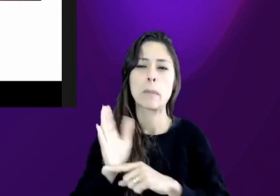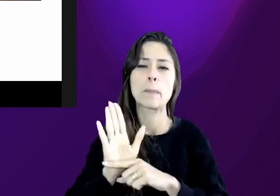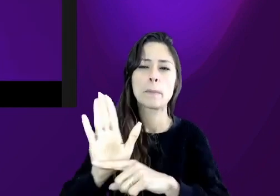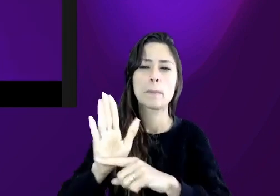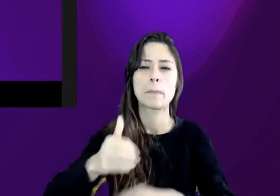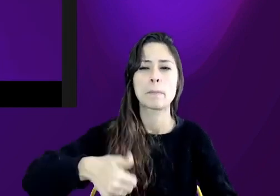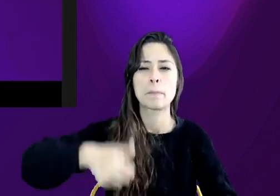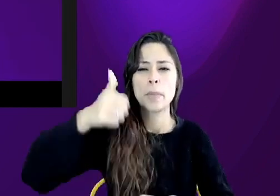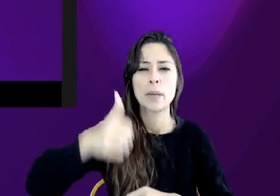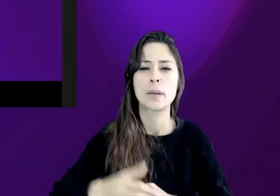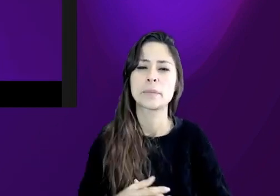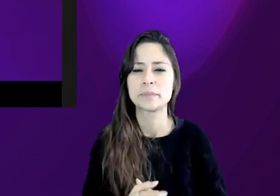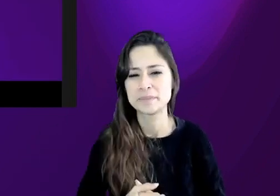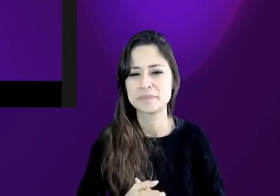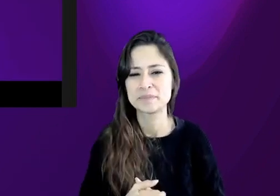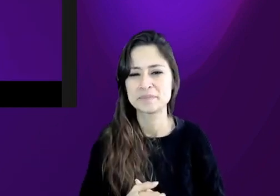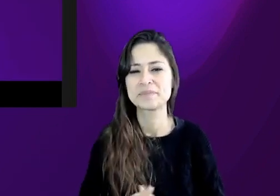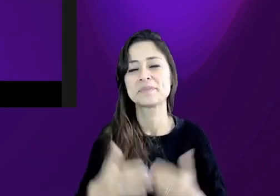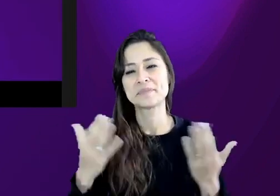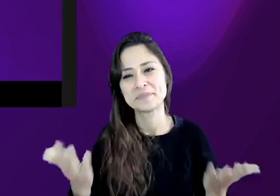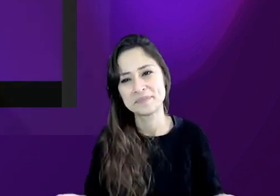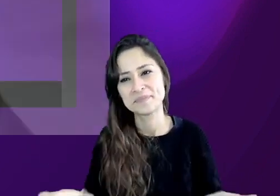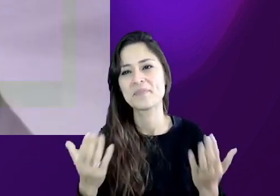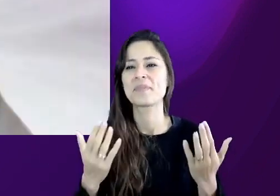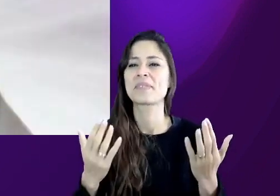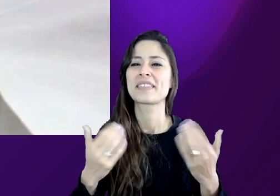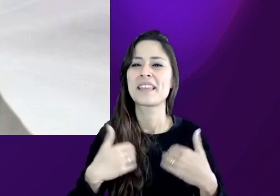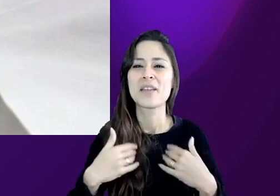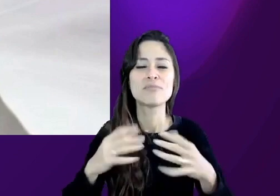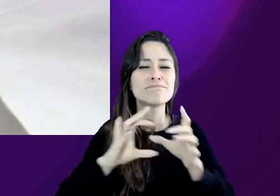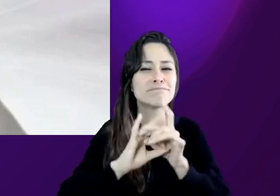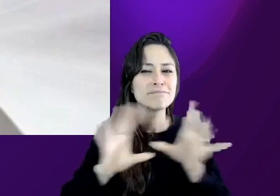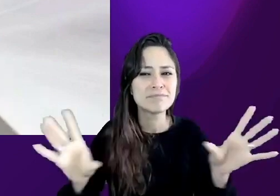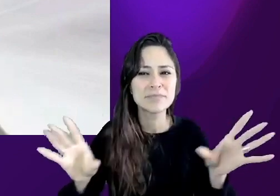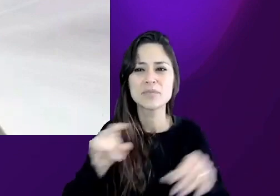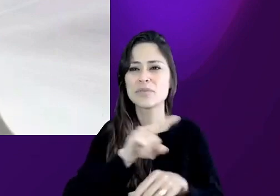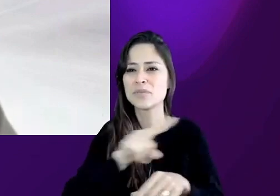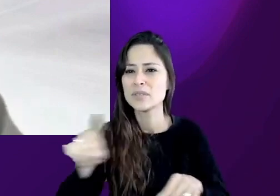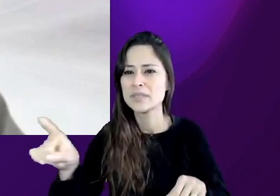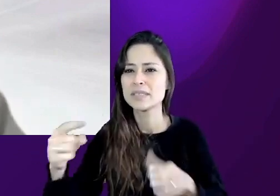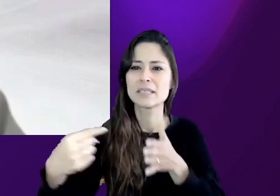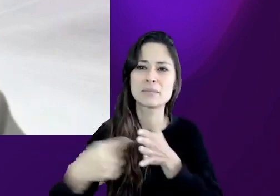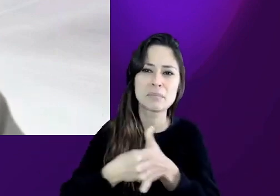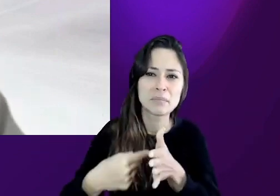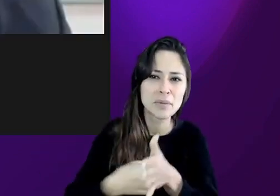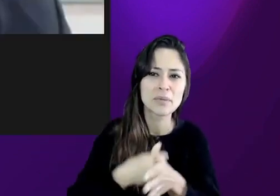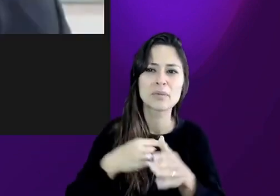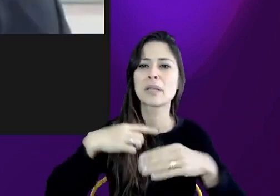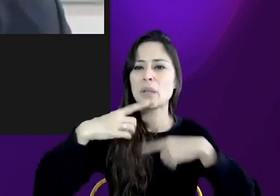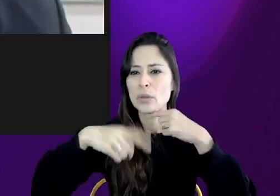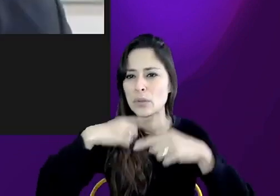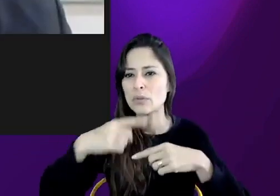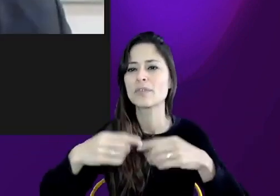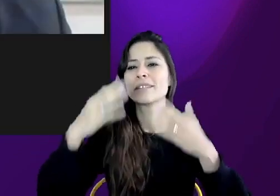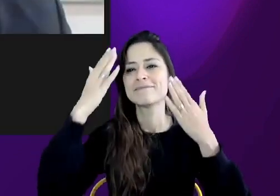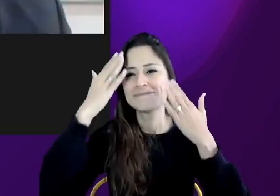situação. Era isso, eu estou à disposição para eventualmente perguntas e dúvidas. Muito